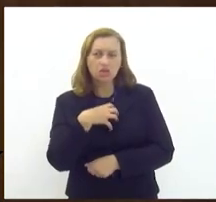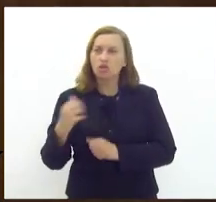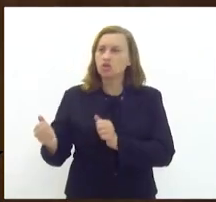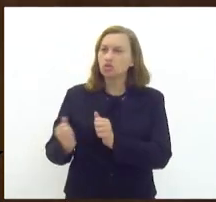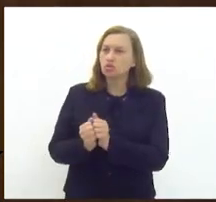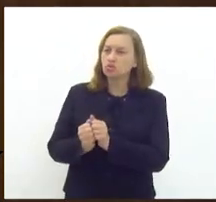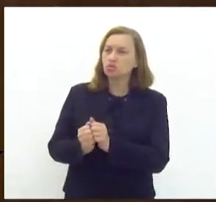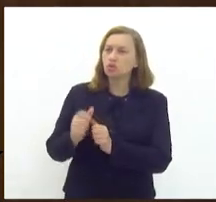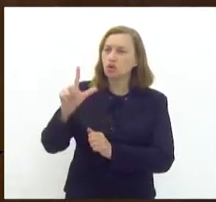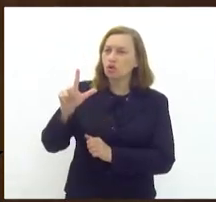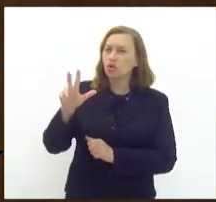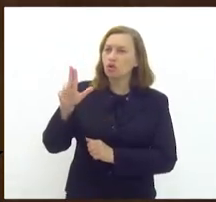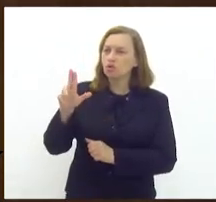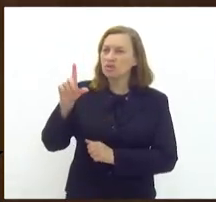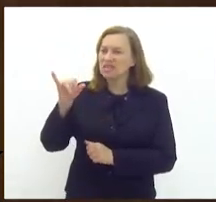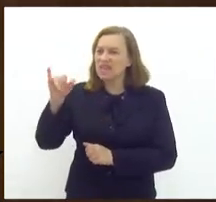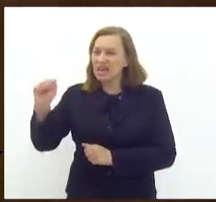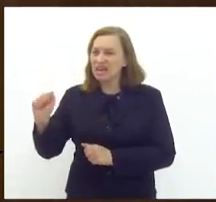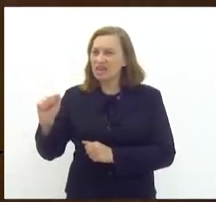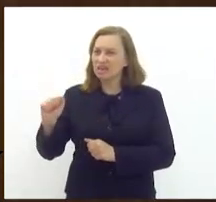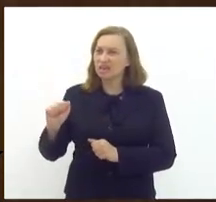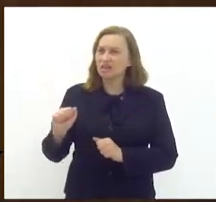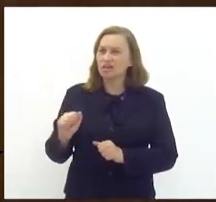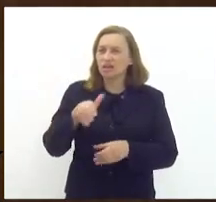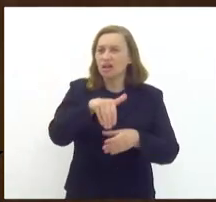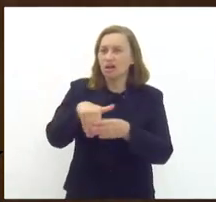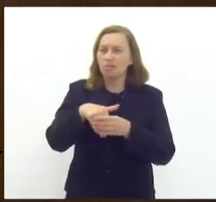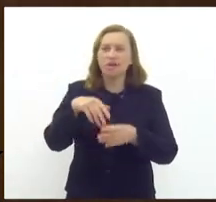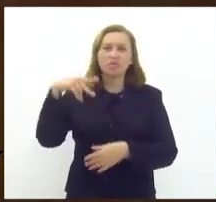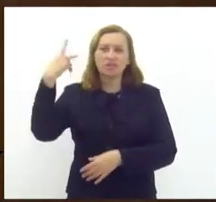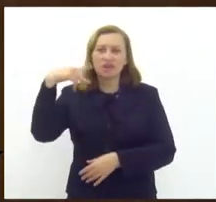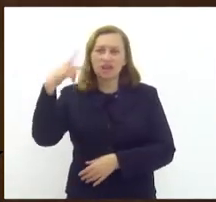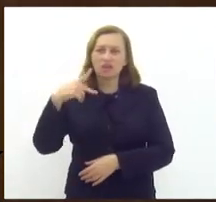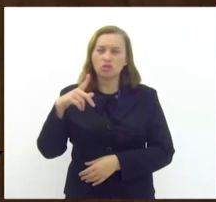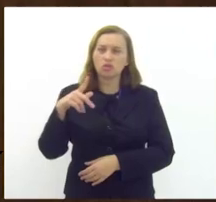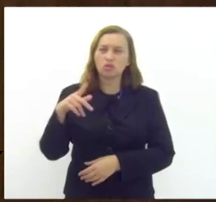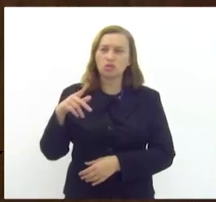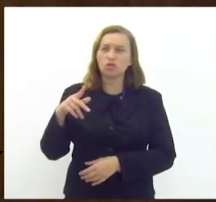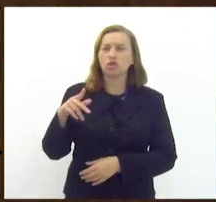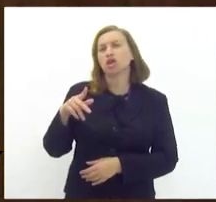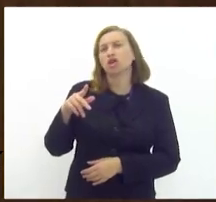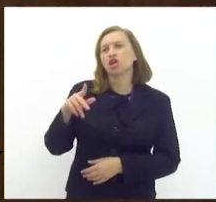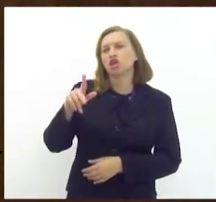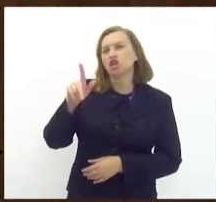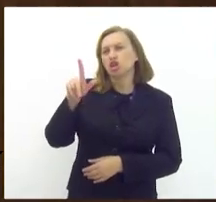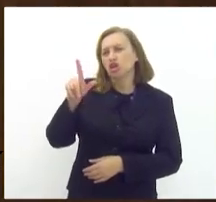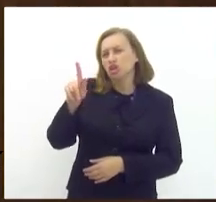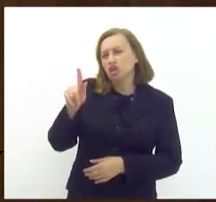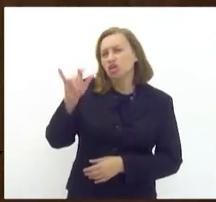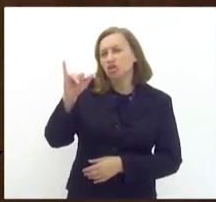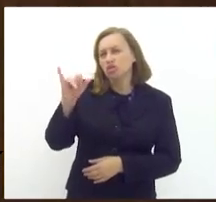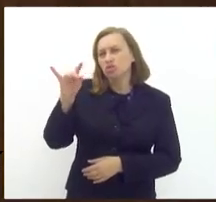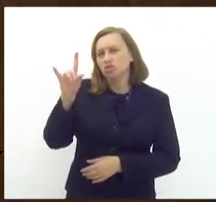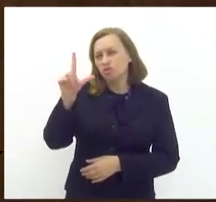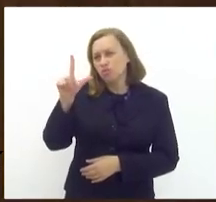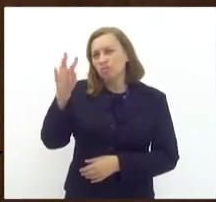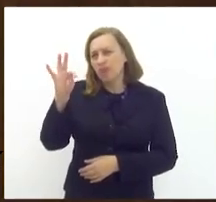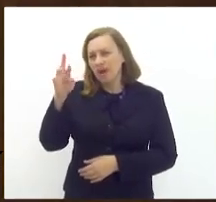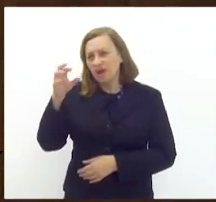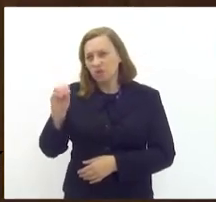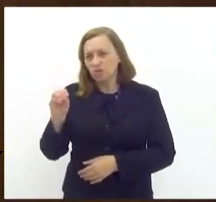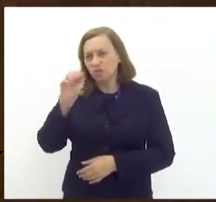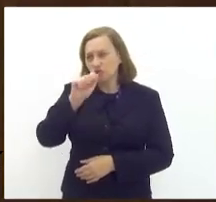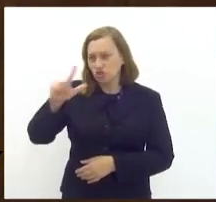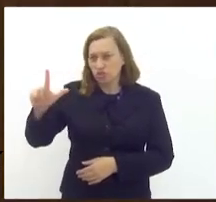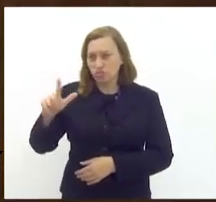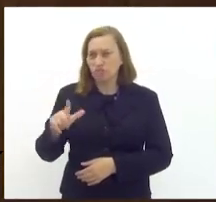Santos fazemos a campanha do Gilberto Gil para vereador da cidade de Salvador nessa época eu acho excelente nem era nascido ainda